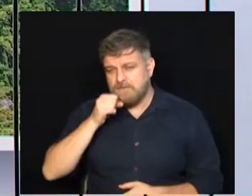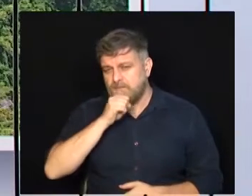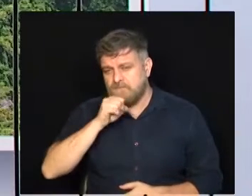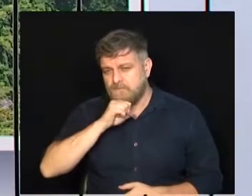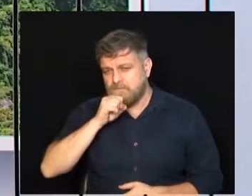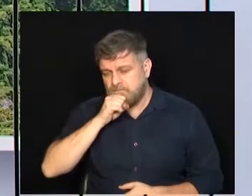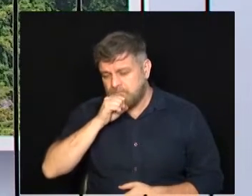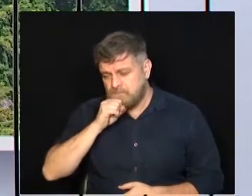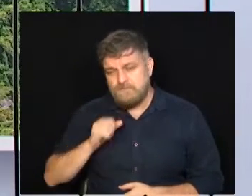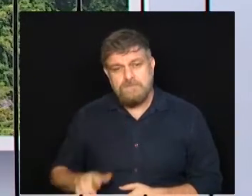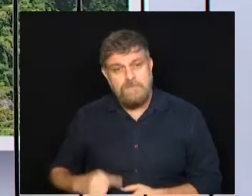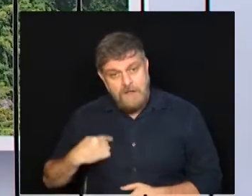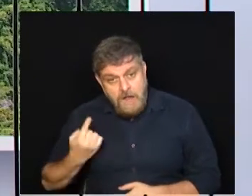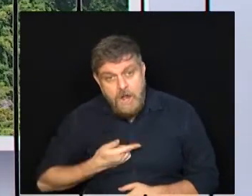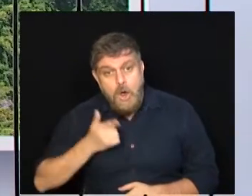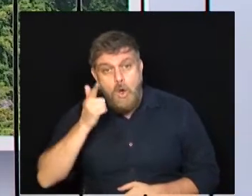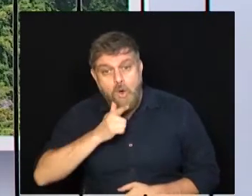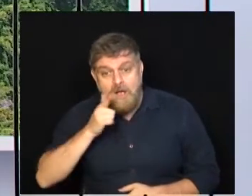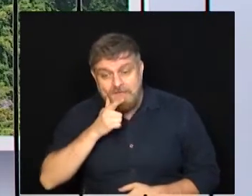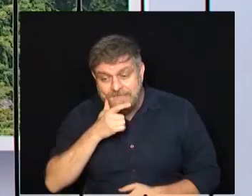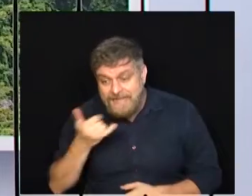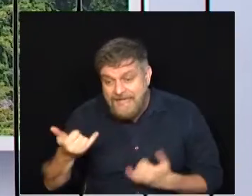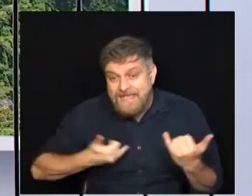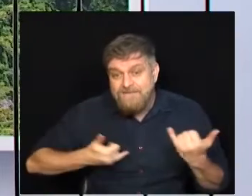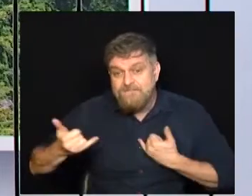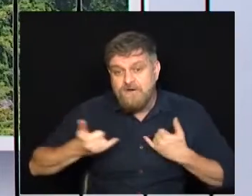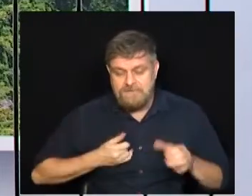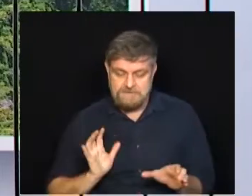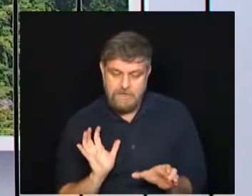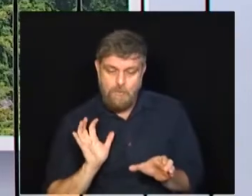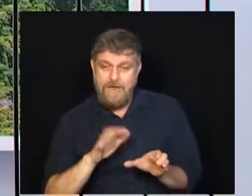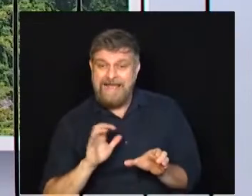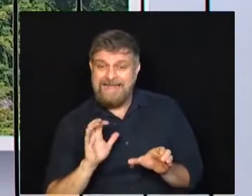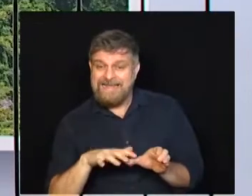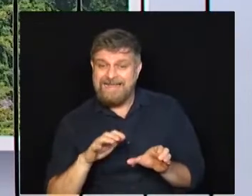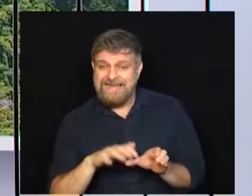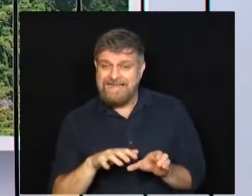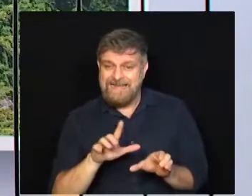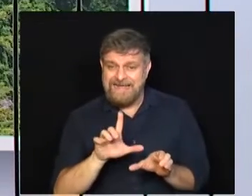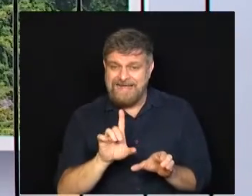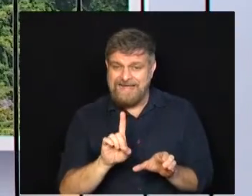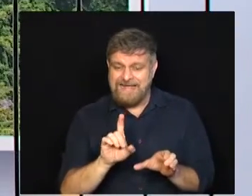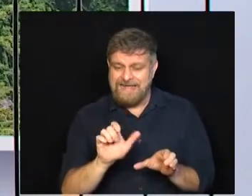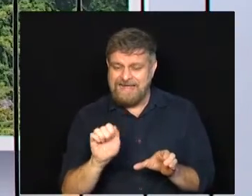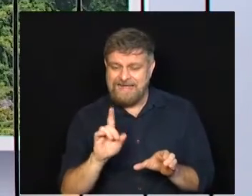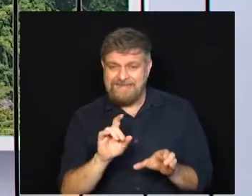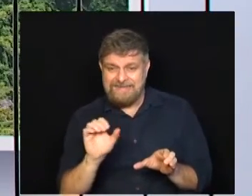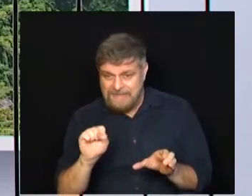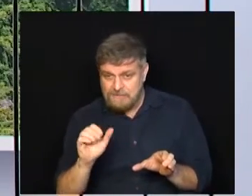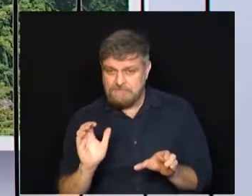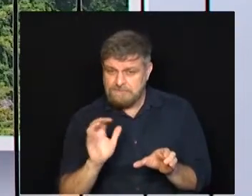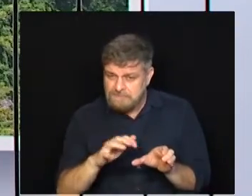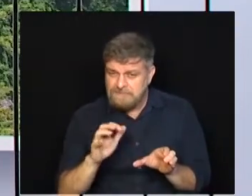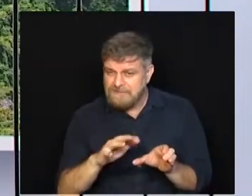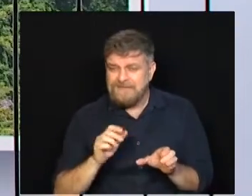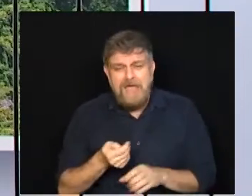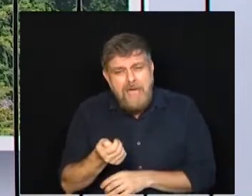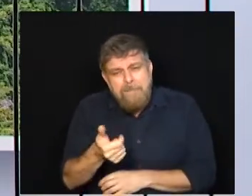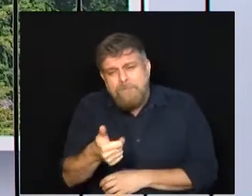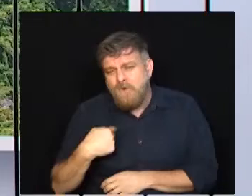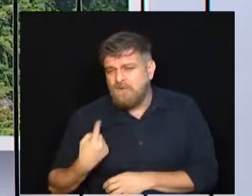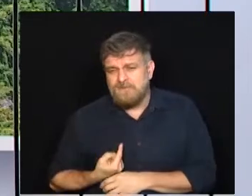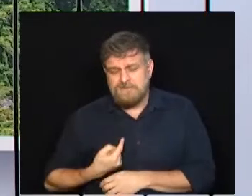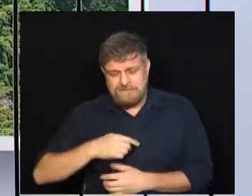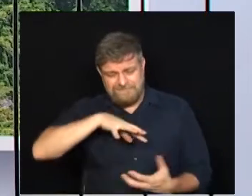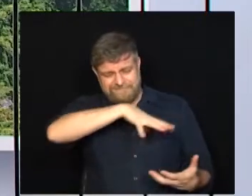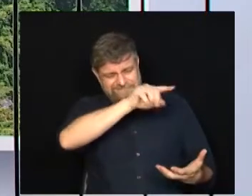tornarmos idosos, para que a gente consiga ter dados sobre isso. Então, há pouquíssimas coisas que a gente tem hoje no Brasil e no mundo,